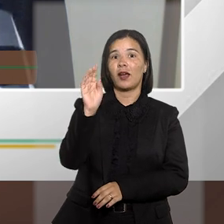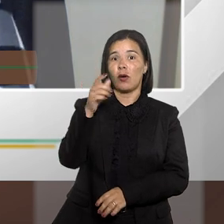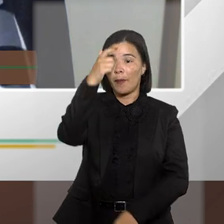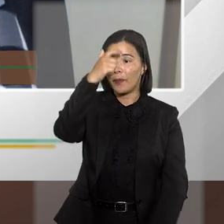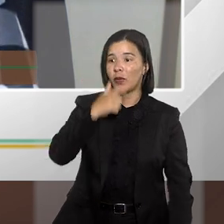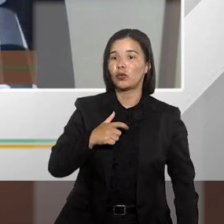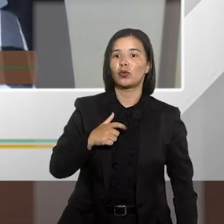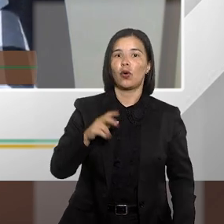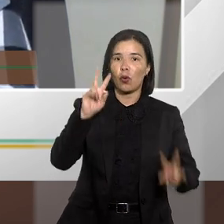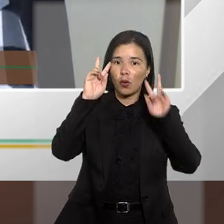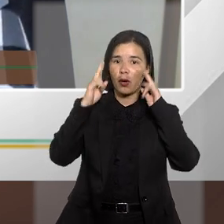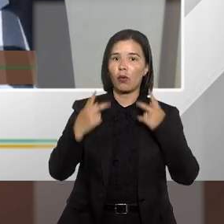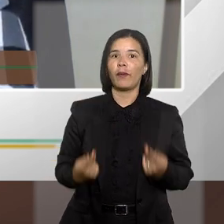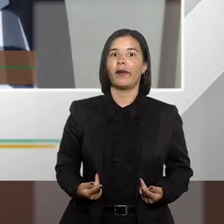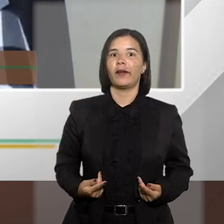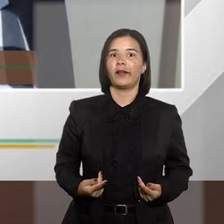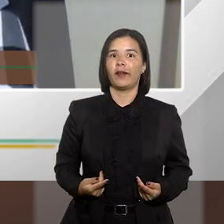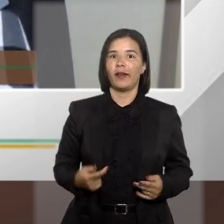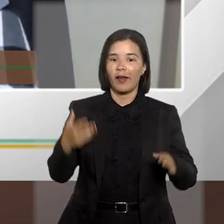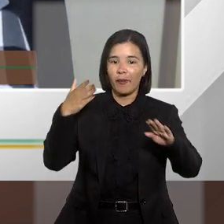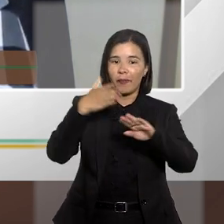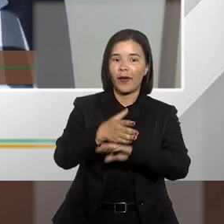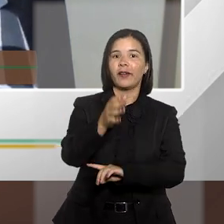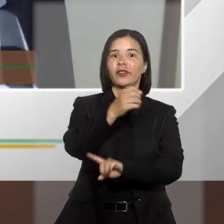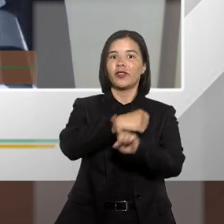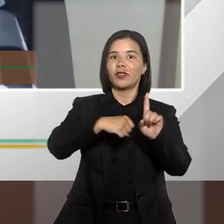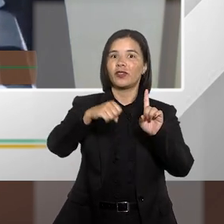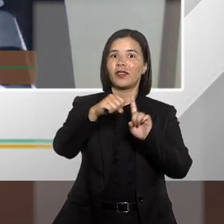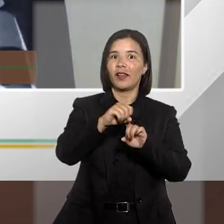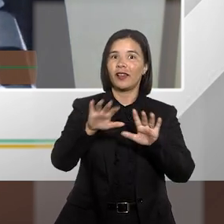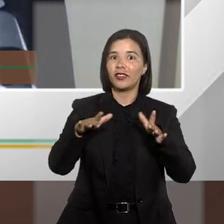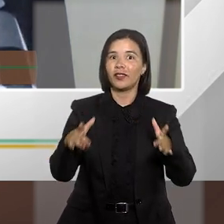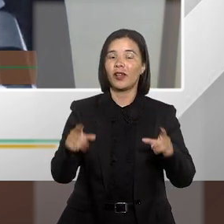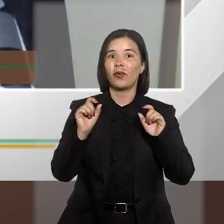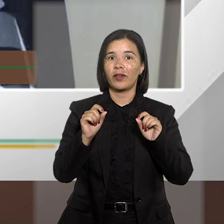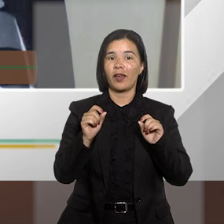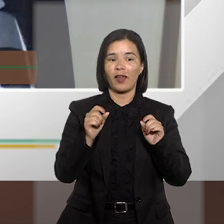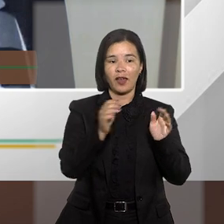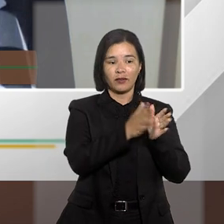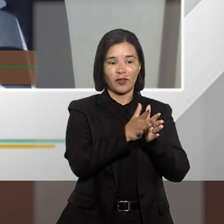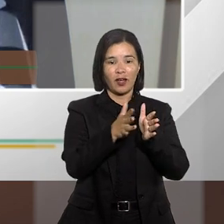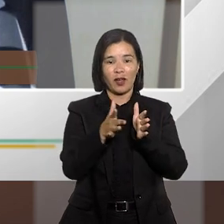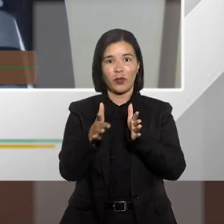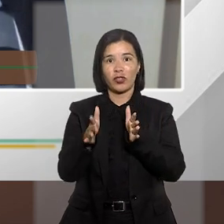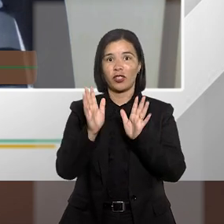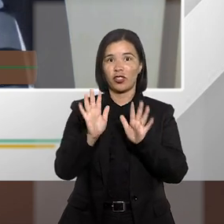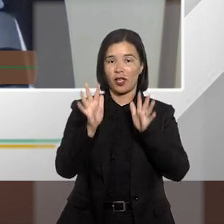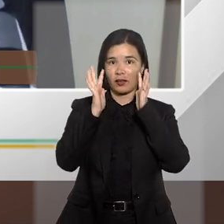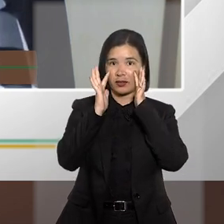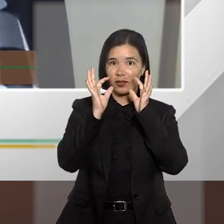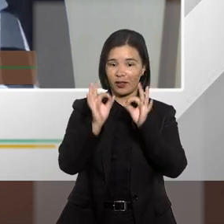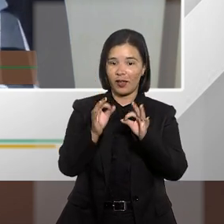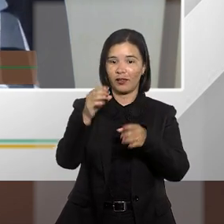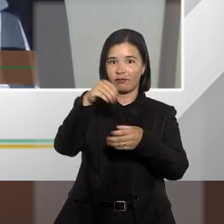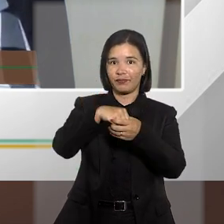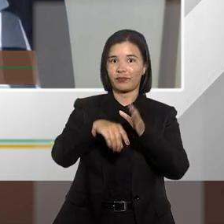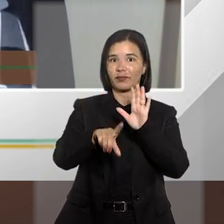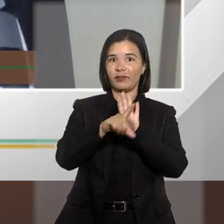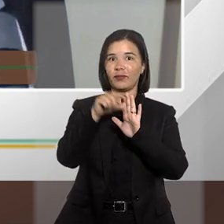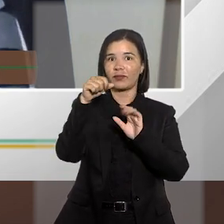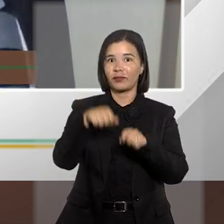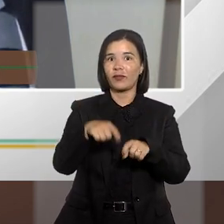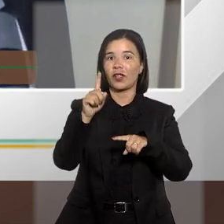humano, enquanto parte de uma sociedade. Gente, ele está falando de um trâmite que é previsto constitucionalmente, você